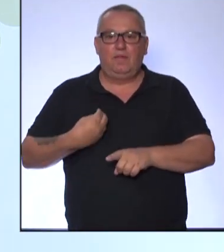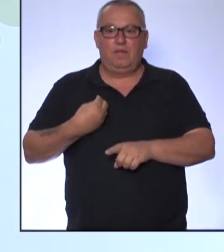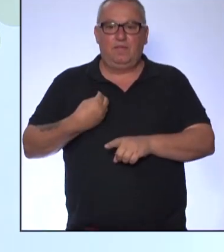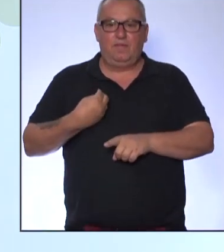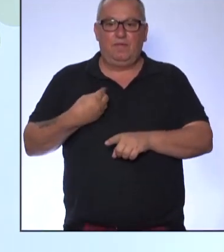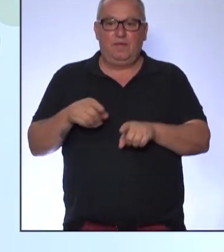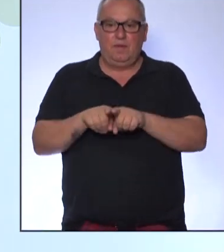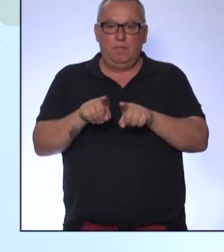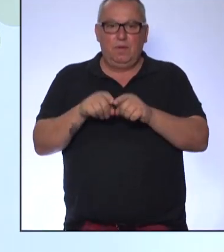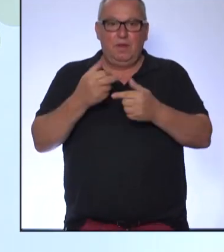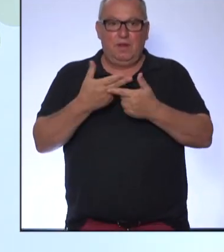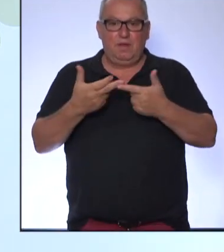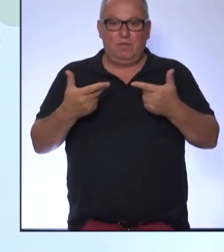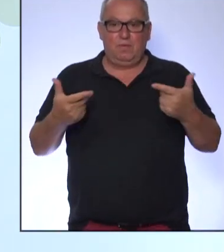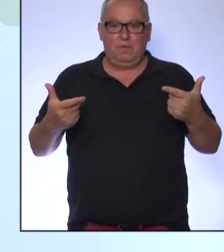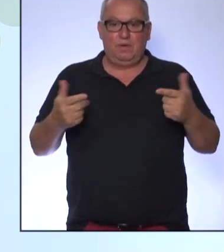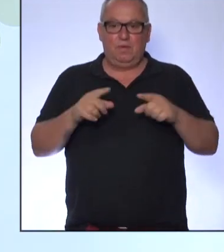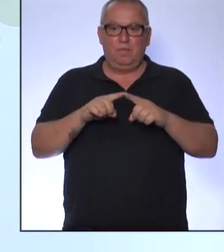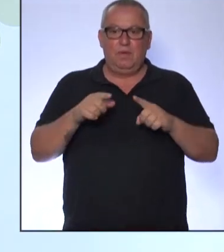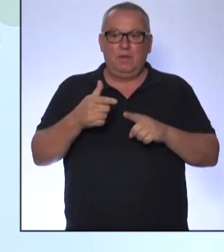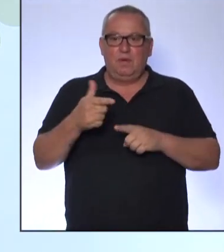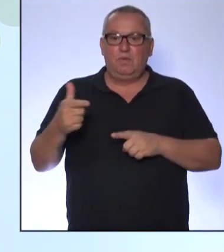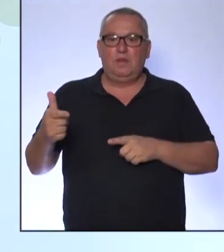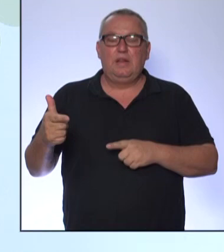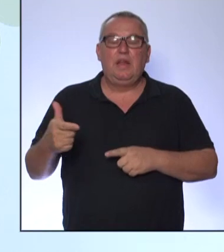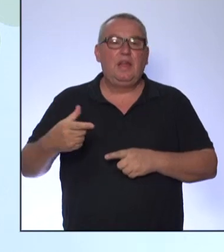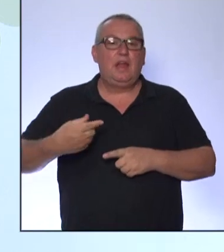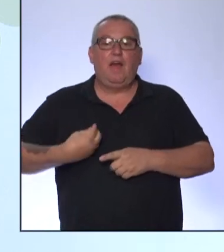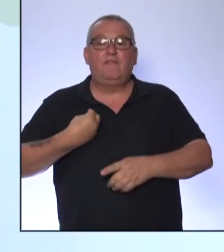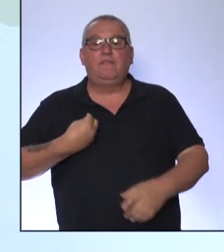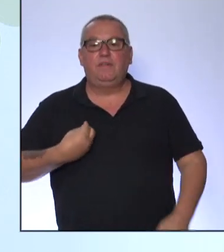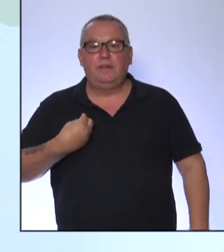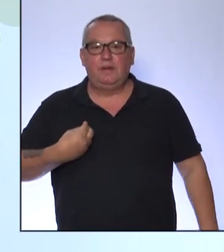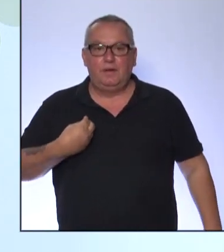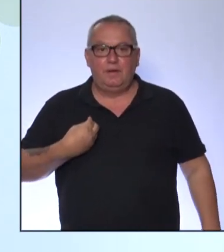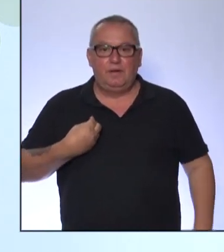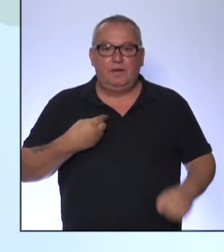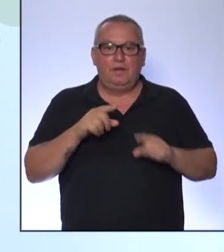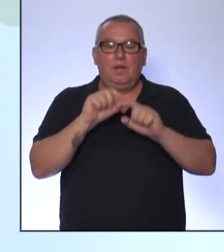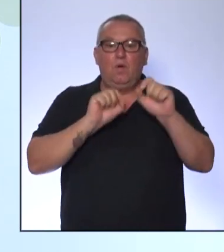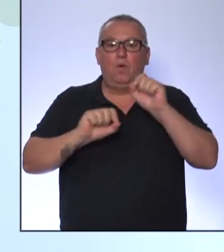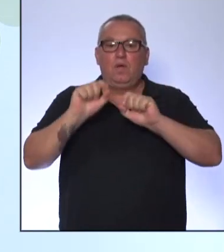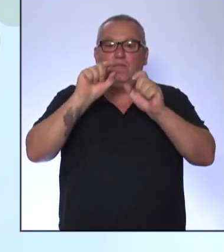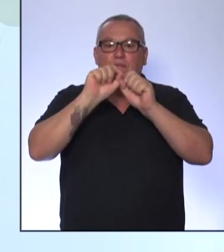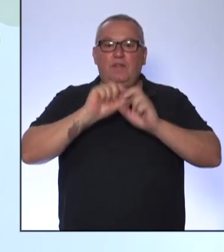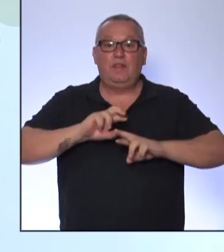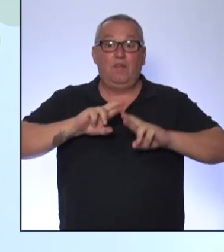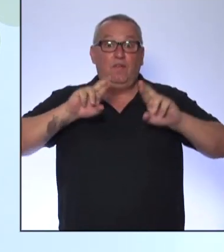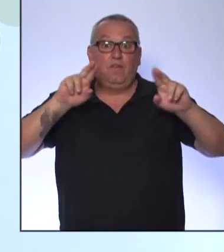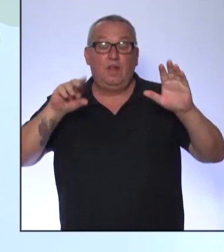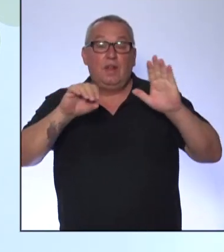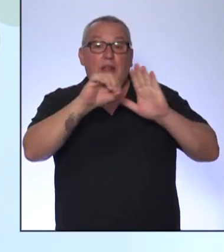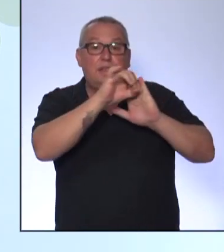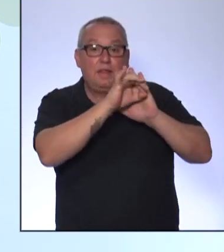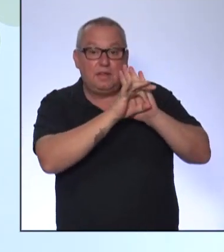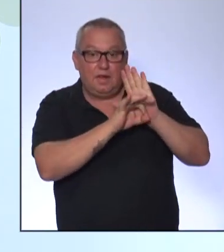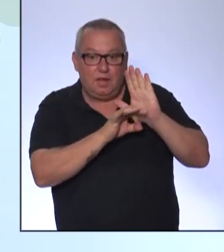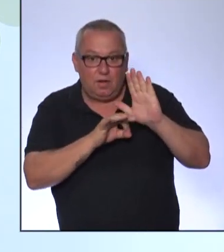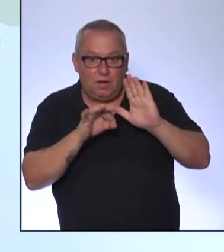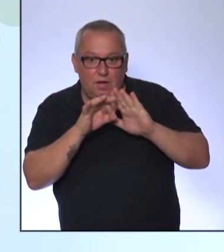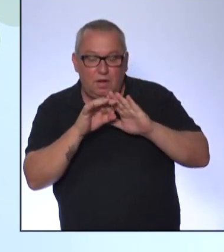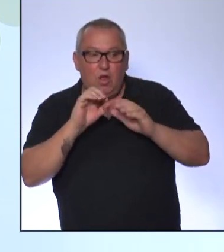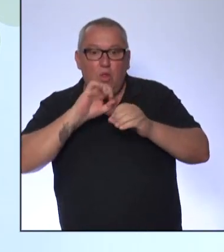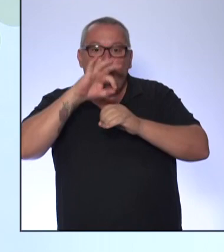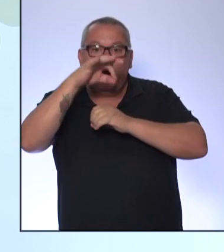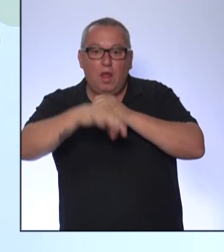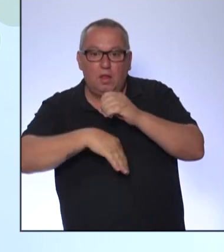tem elementos, mas ele não tem a vitalidade. Então, o que vai diferir essa célula desse átomo é que a célula está viva